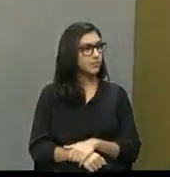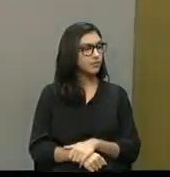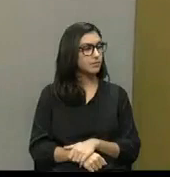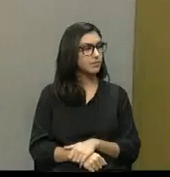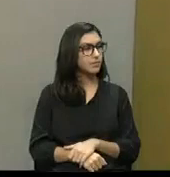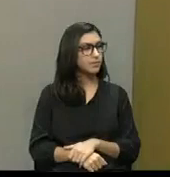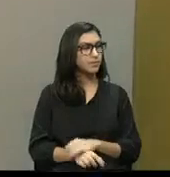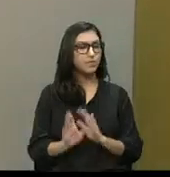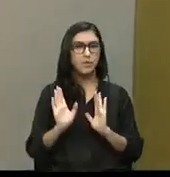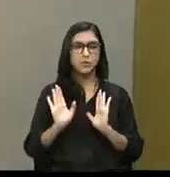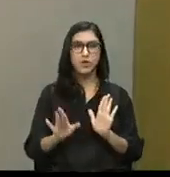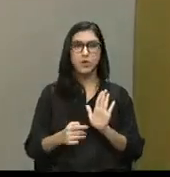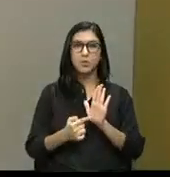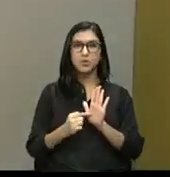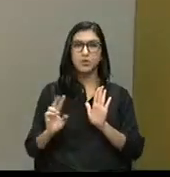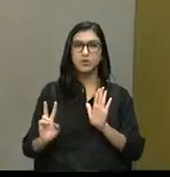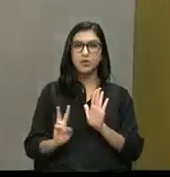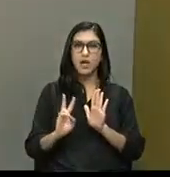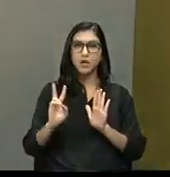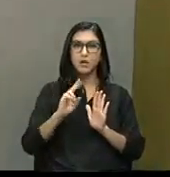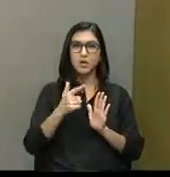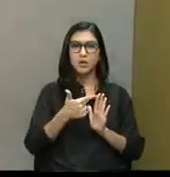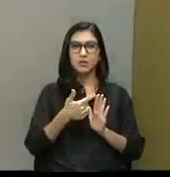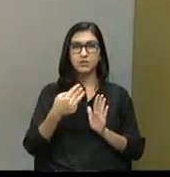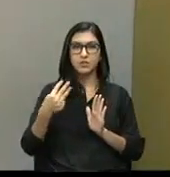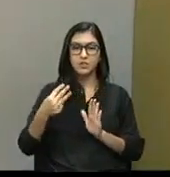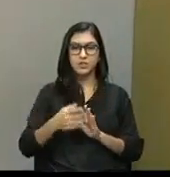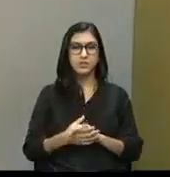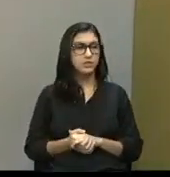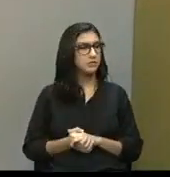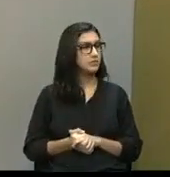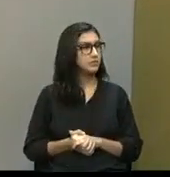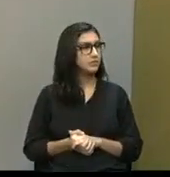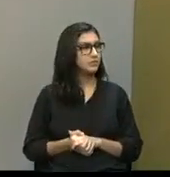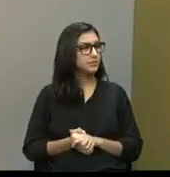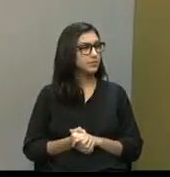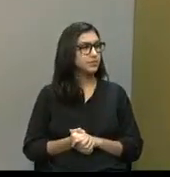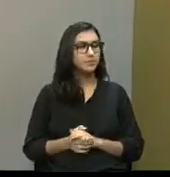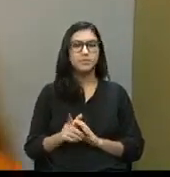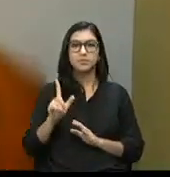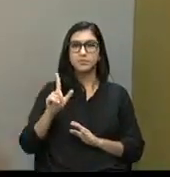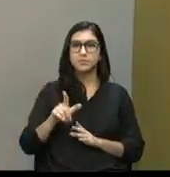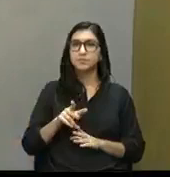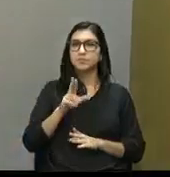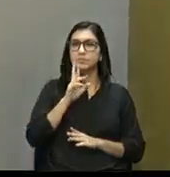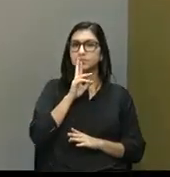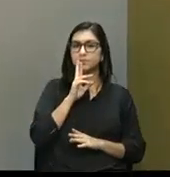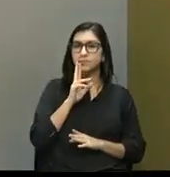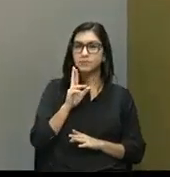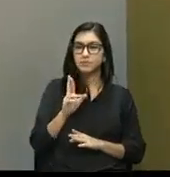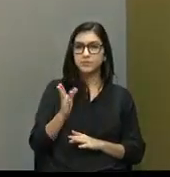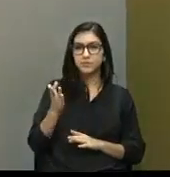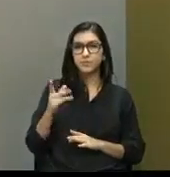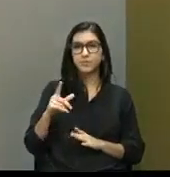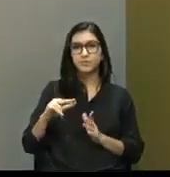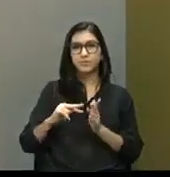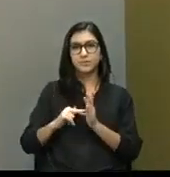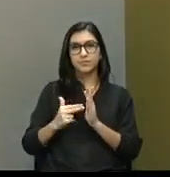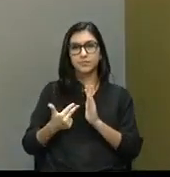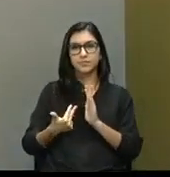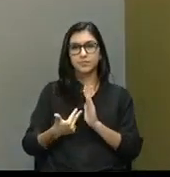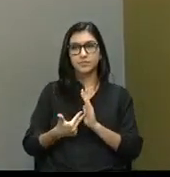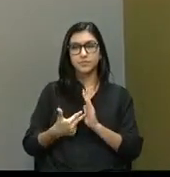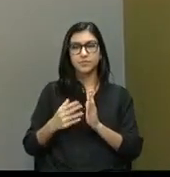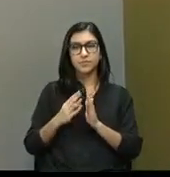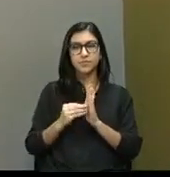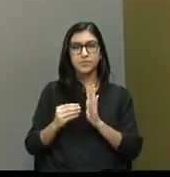nós destacamos ali o valor 23. Então, esse é o resultado que corresponde aí